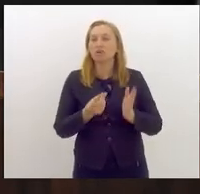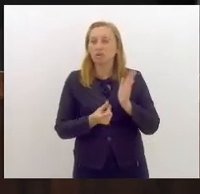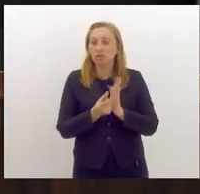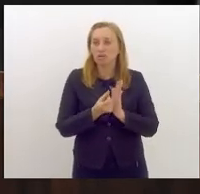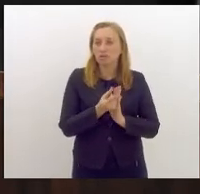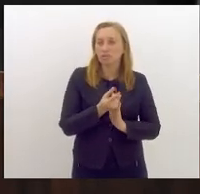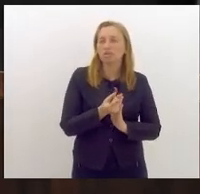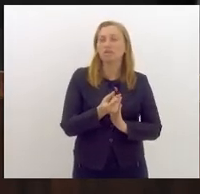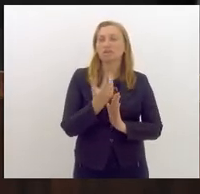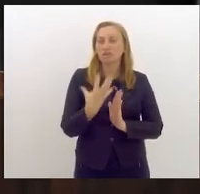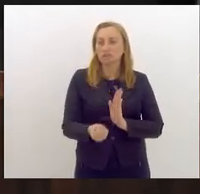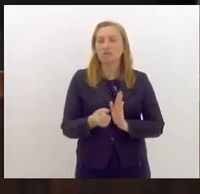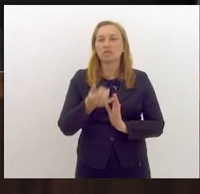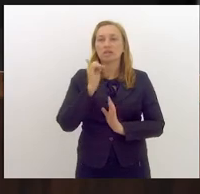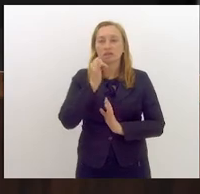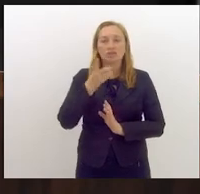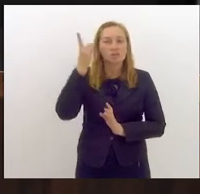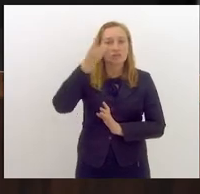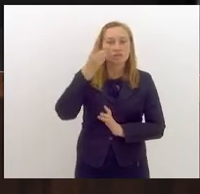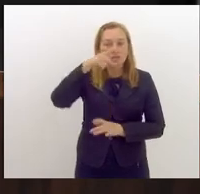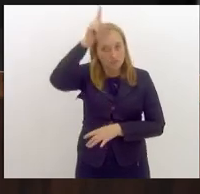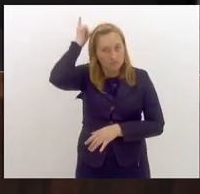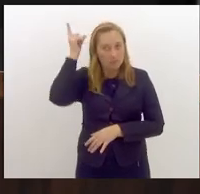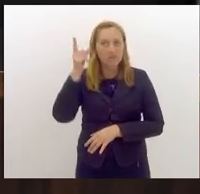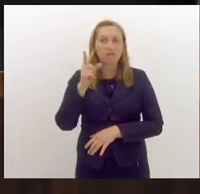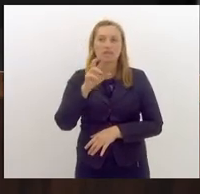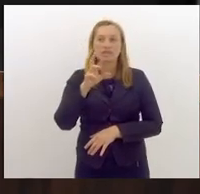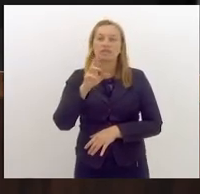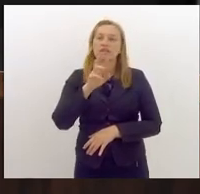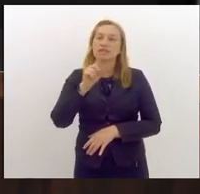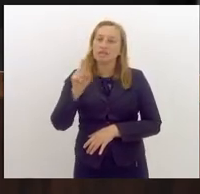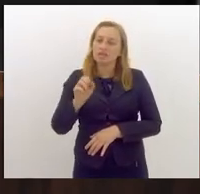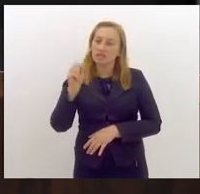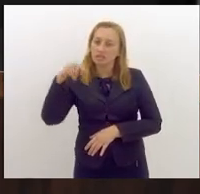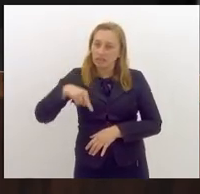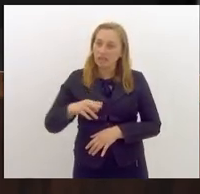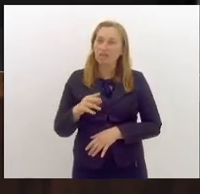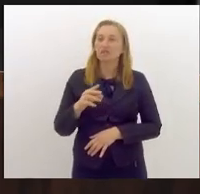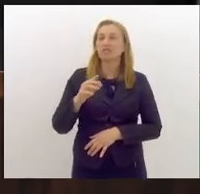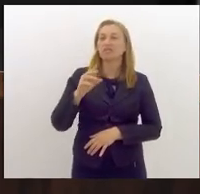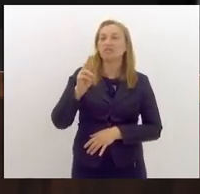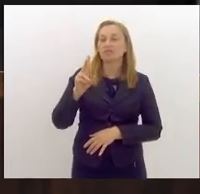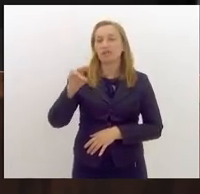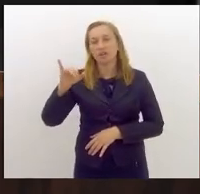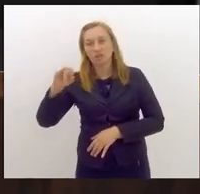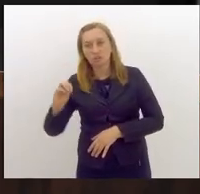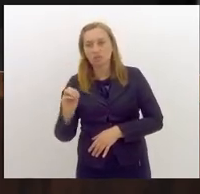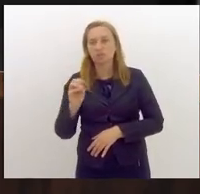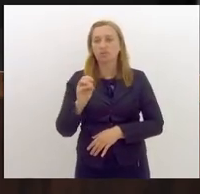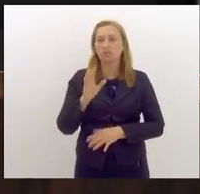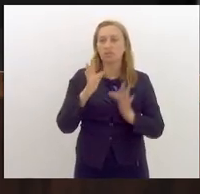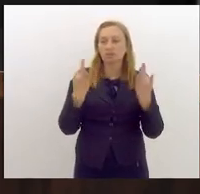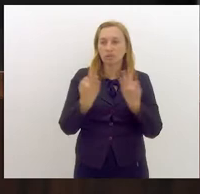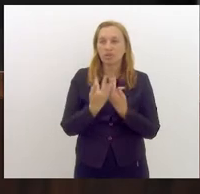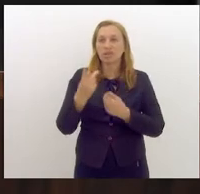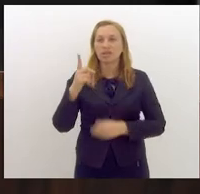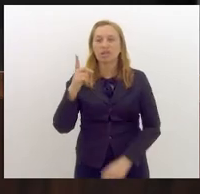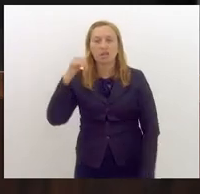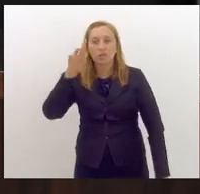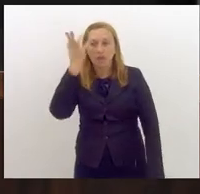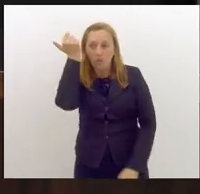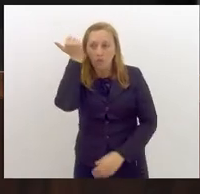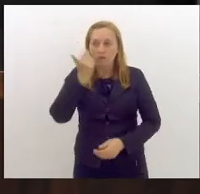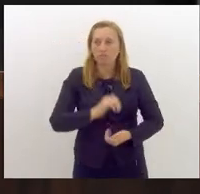orçamento favorável relatou de Deputado Luiz Paulo zeidan Carlos Macedo falando família Dani Monteiro Subtenente Bernardo e ele é Marco